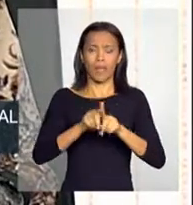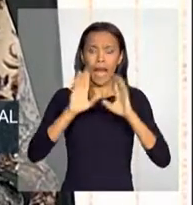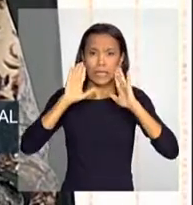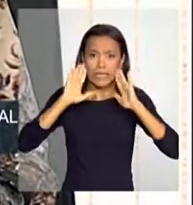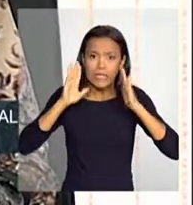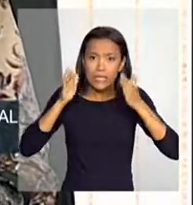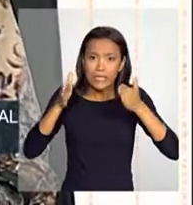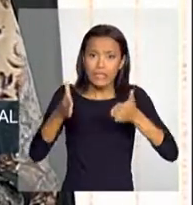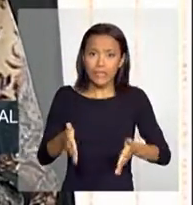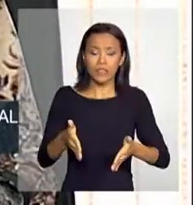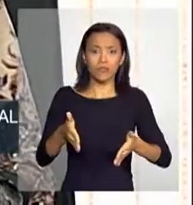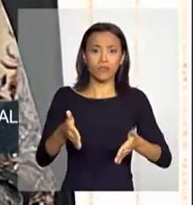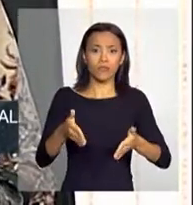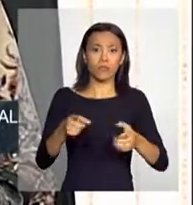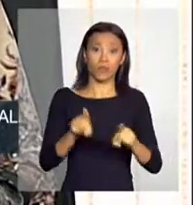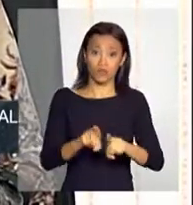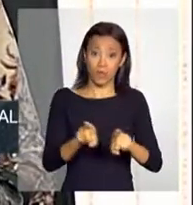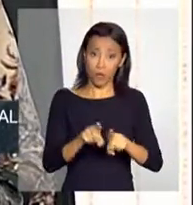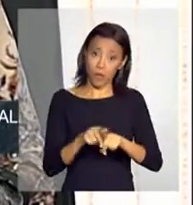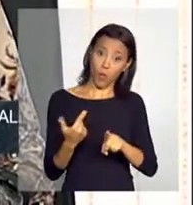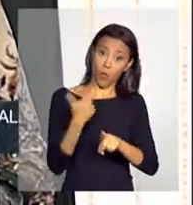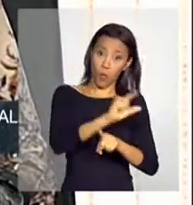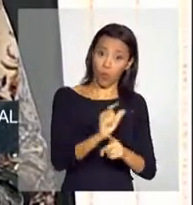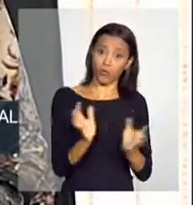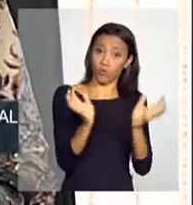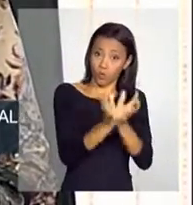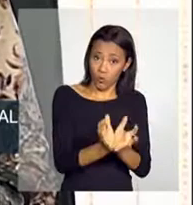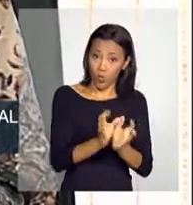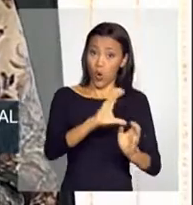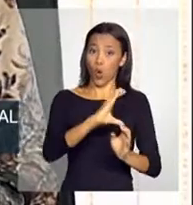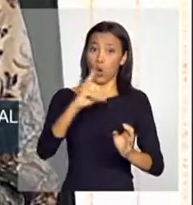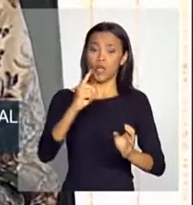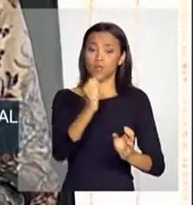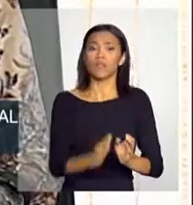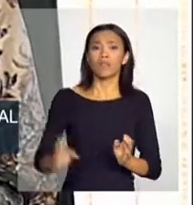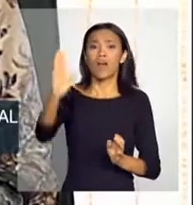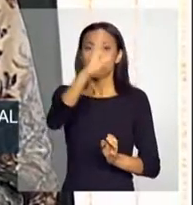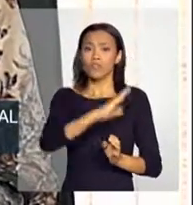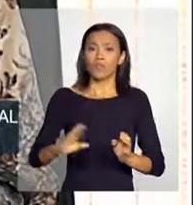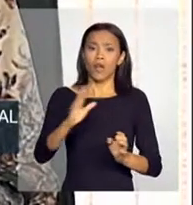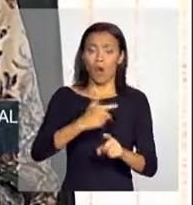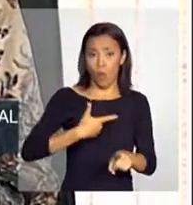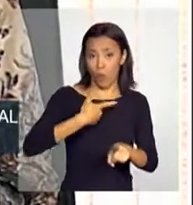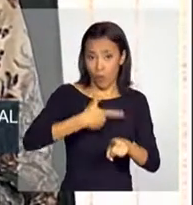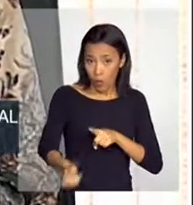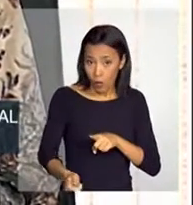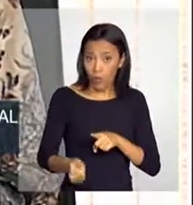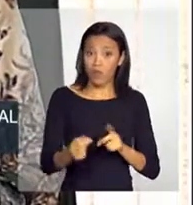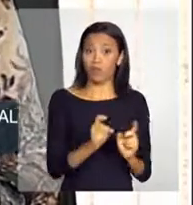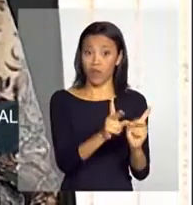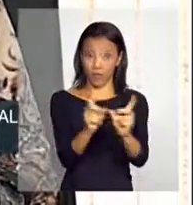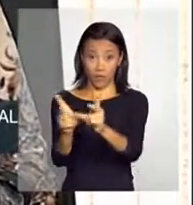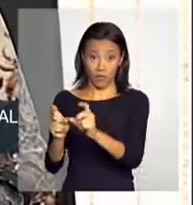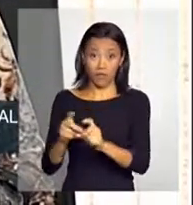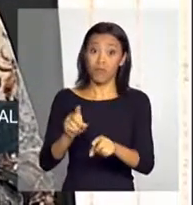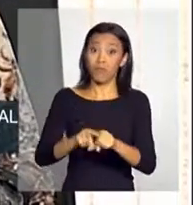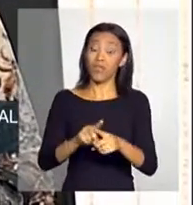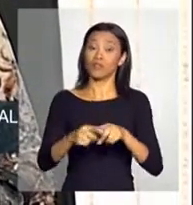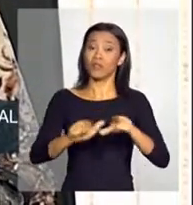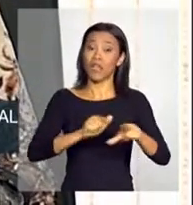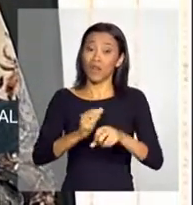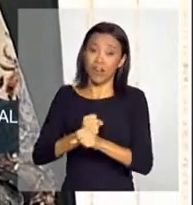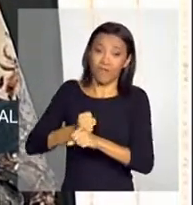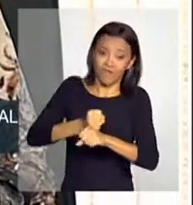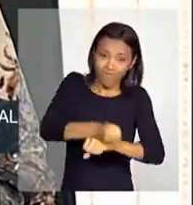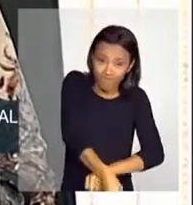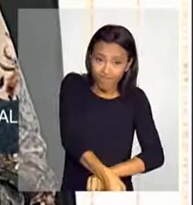atuarmos com a conatrae com atuação da Coordenação Nacional de combate de enfrentamento e combate ao trabalho escravo